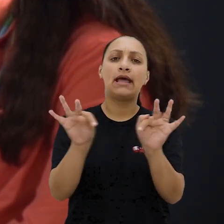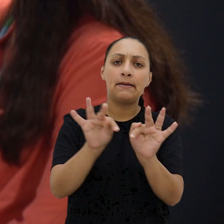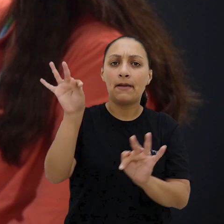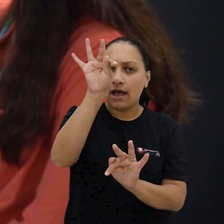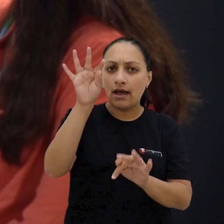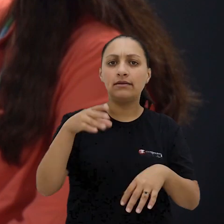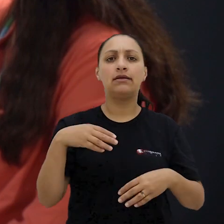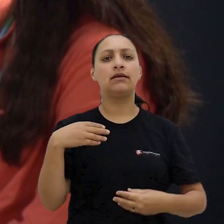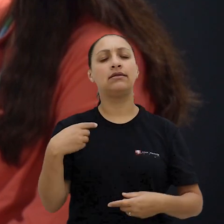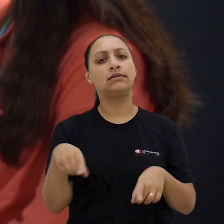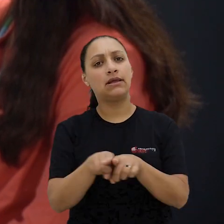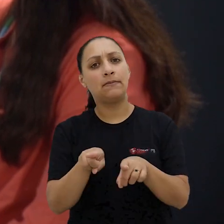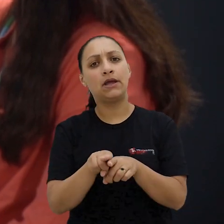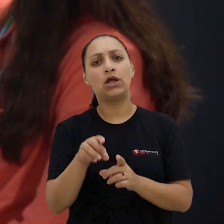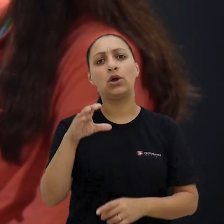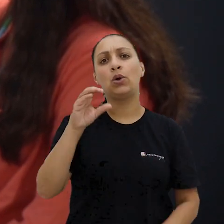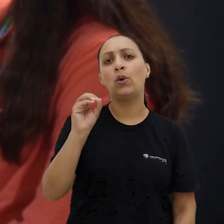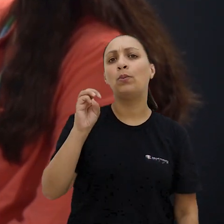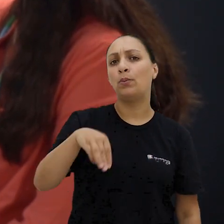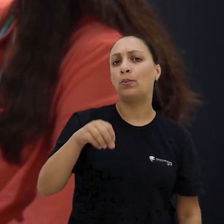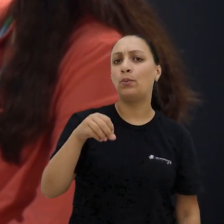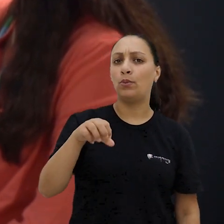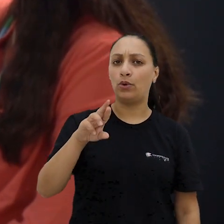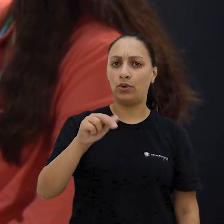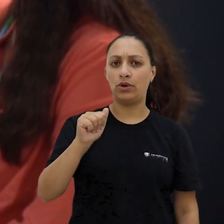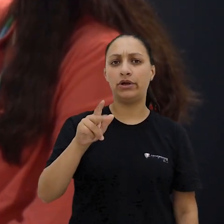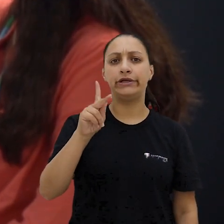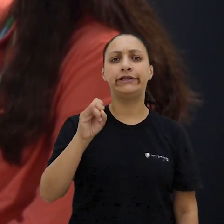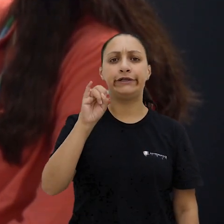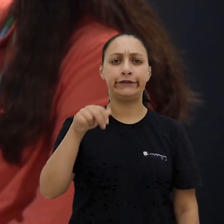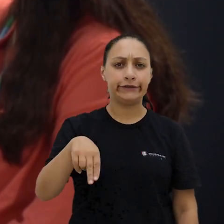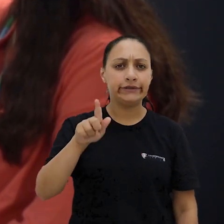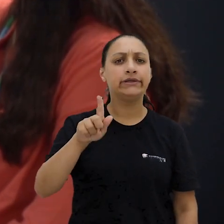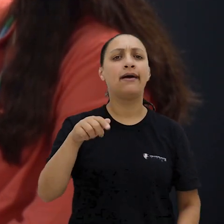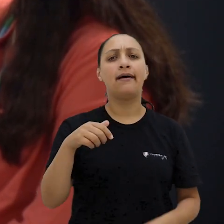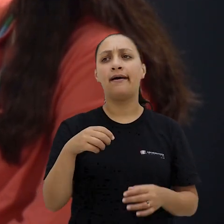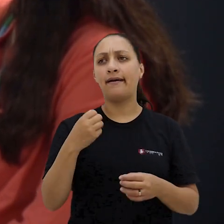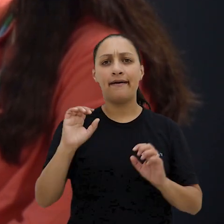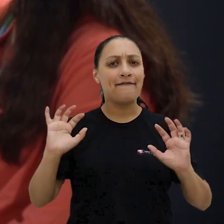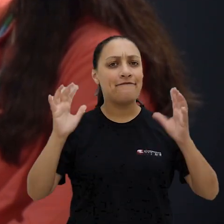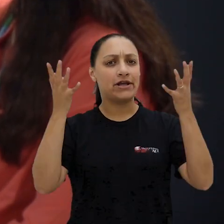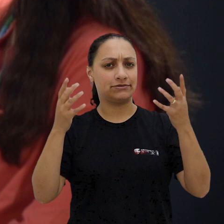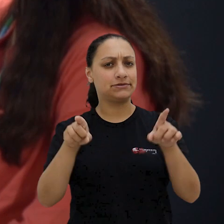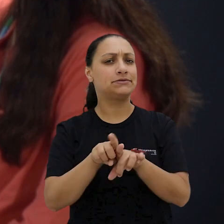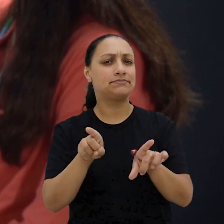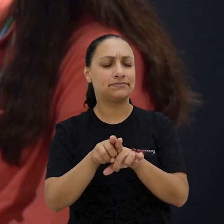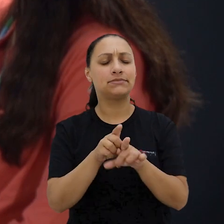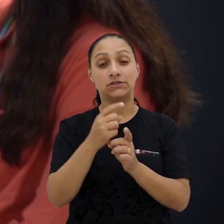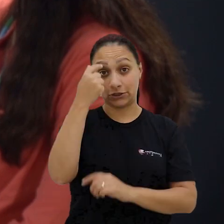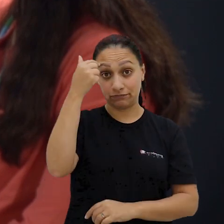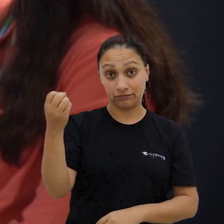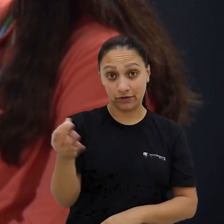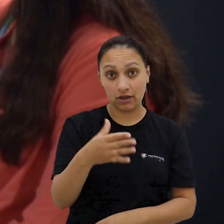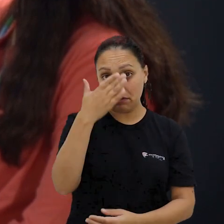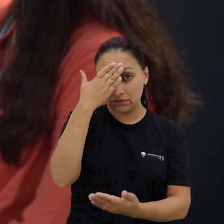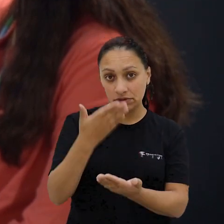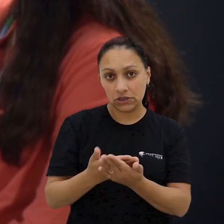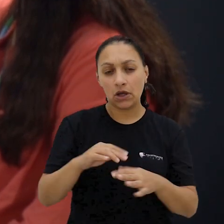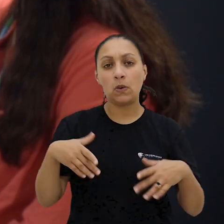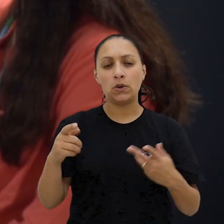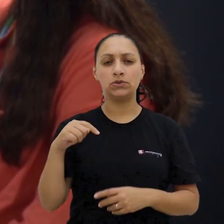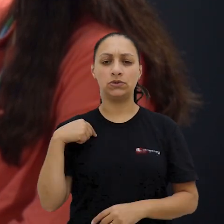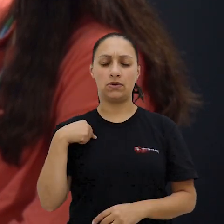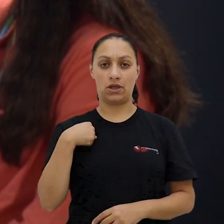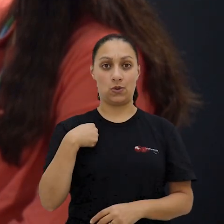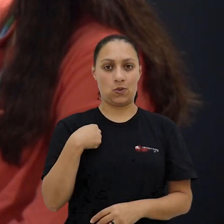Park, cowork, redes de cowork, redes empreendedoras, eventos de inovação, por acreditar que realmente, quando